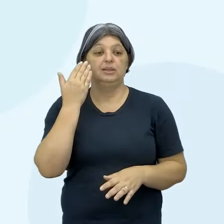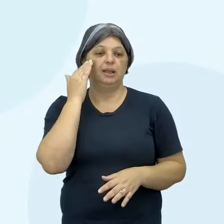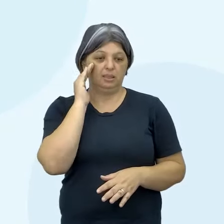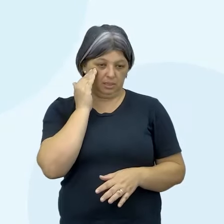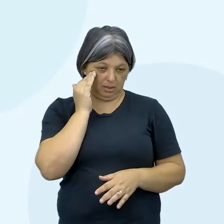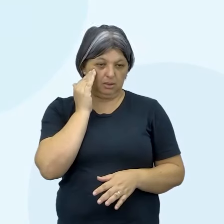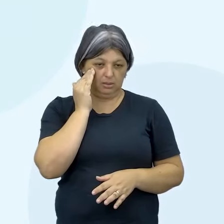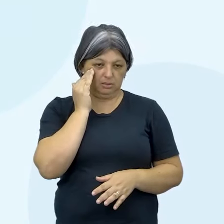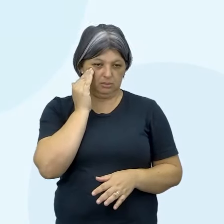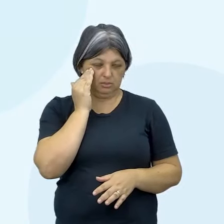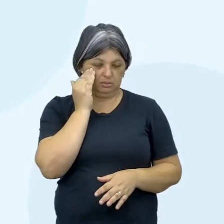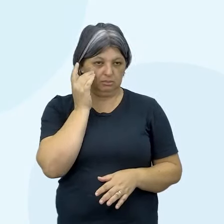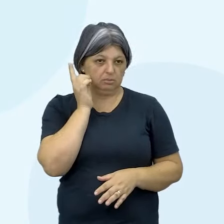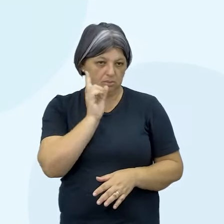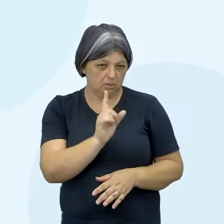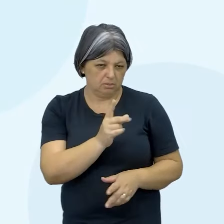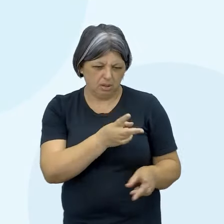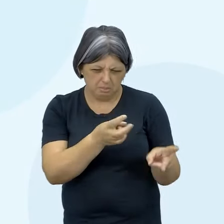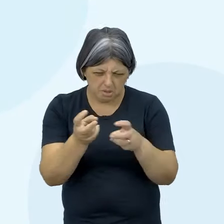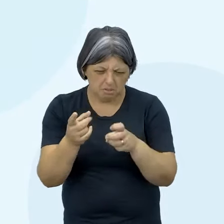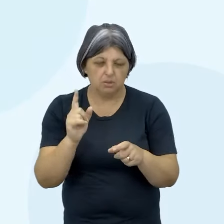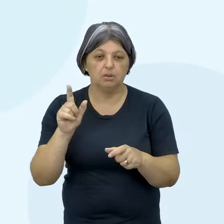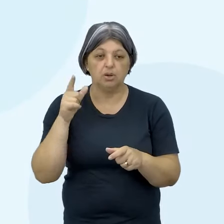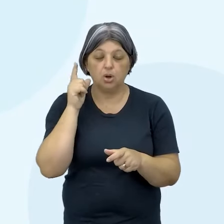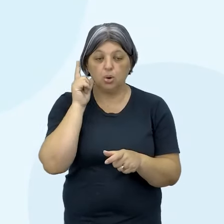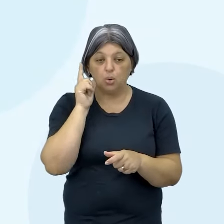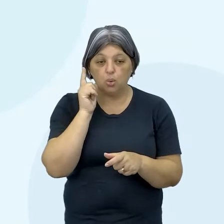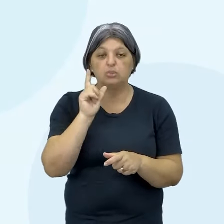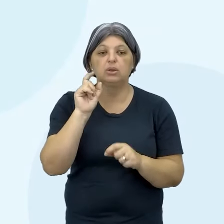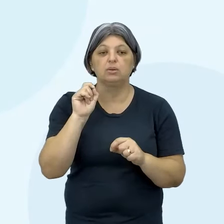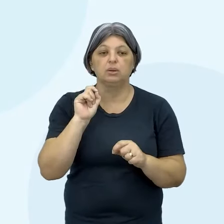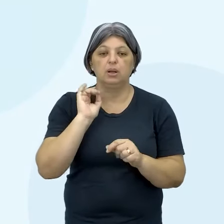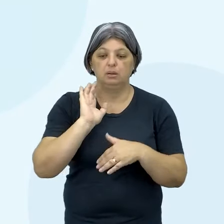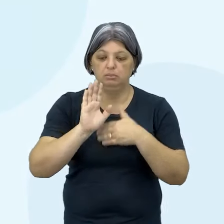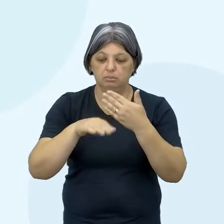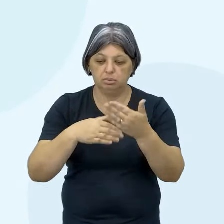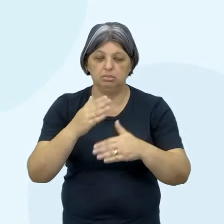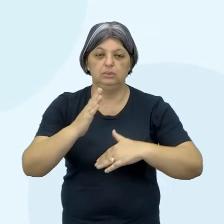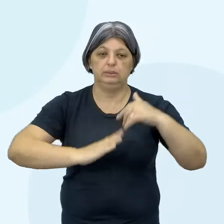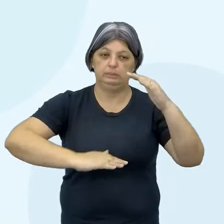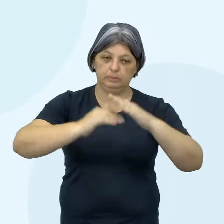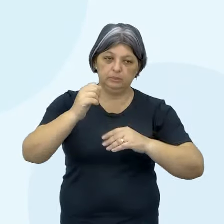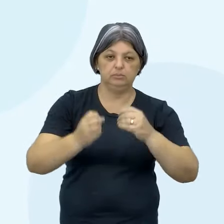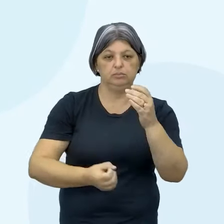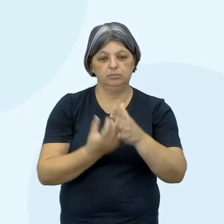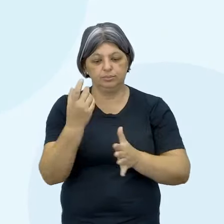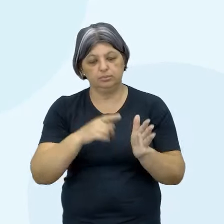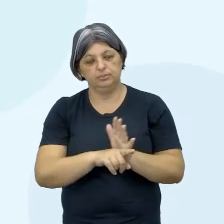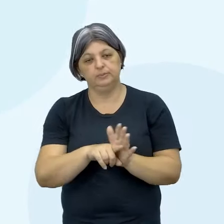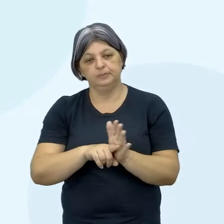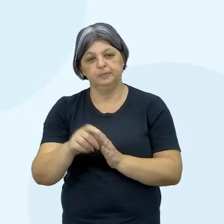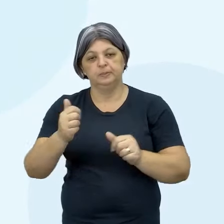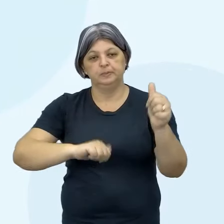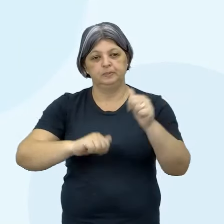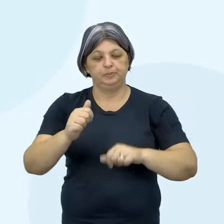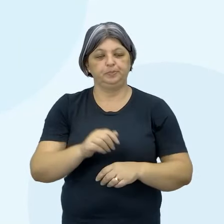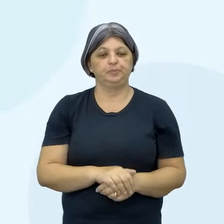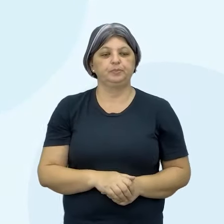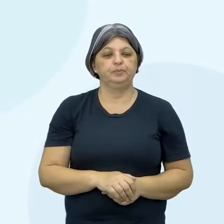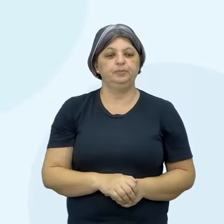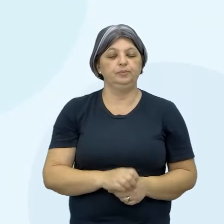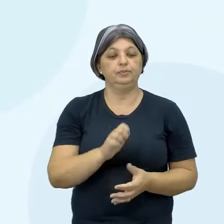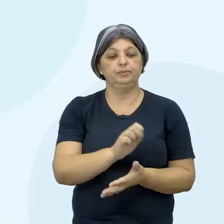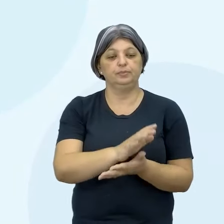conseguem identificar, eles conseguem produzir, certo? Eles conseguem aplicar e analisar. Aí, a atividade